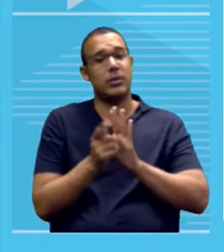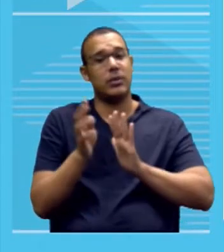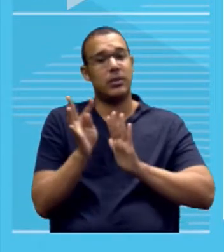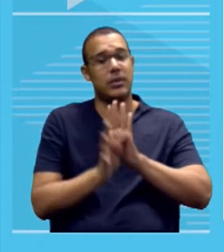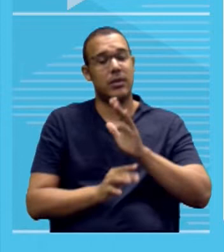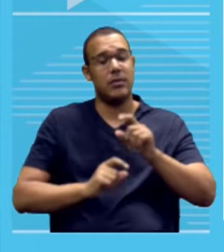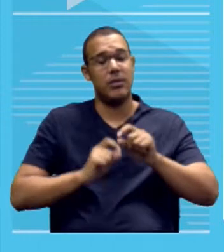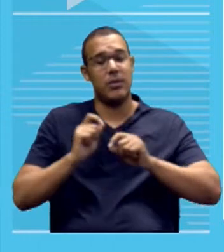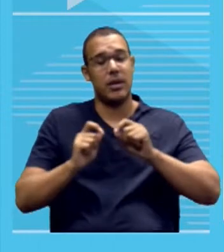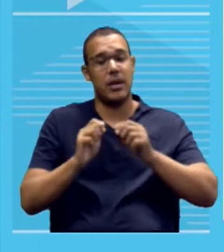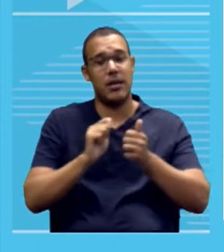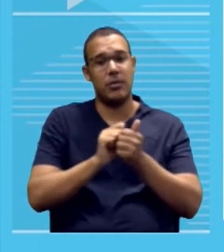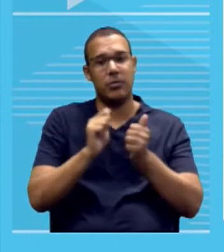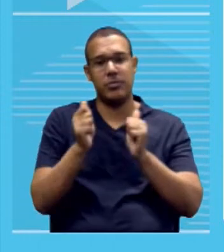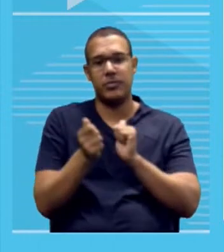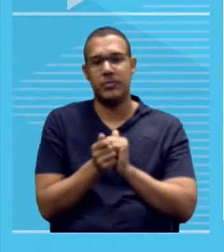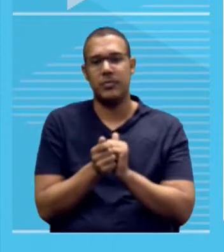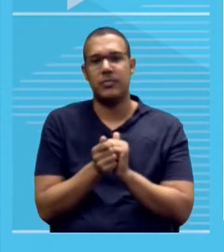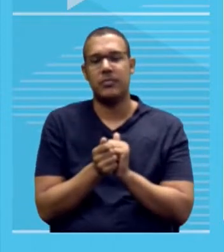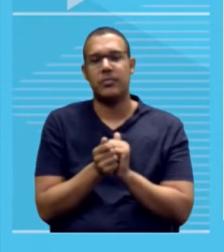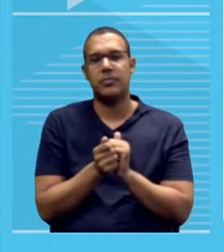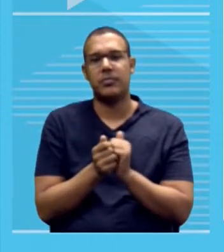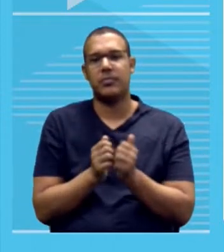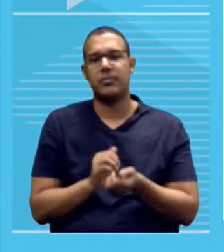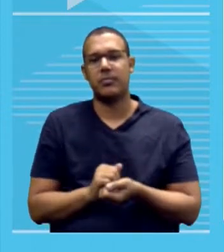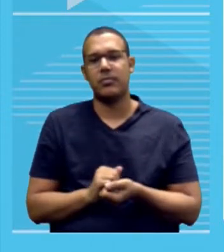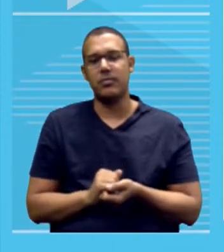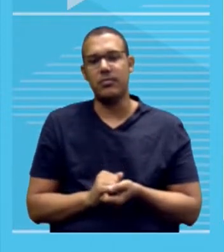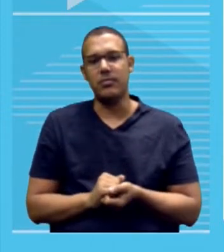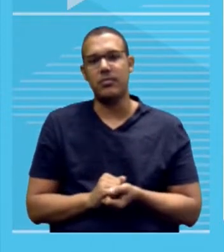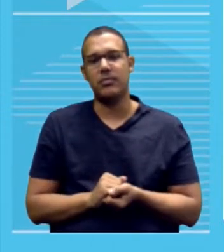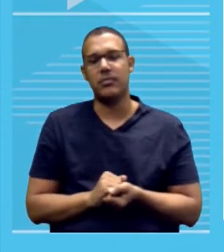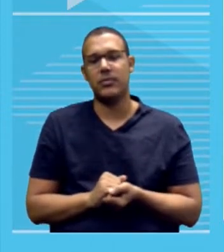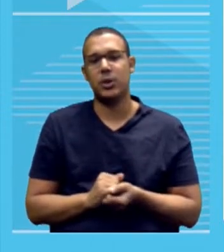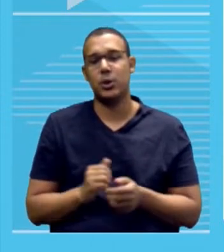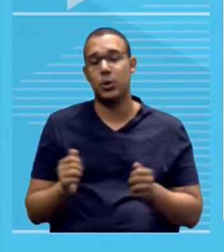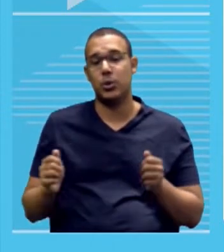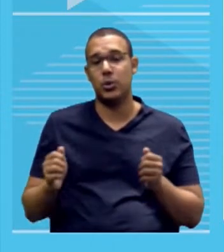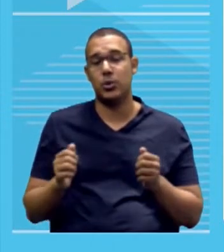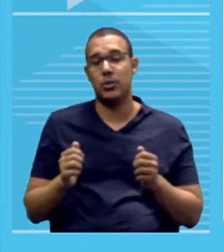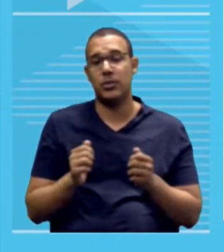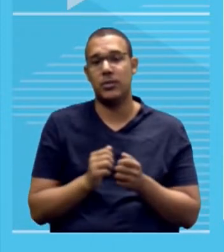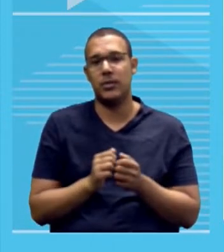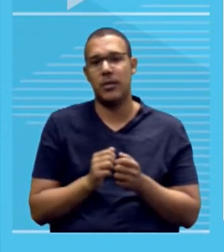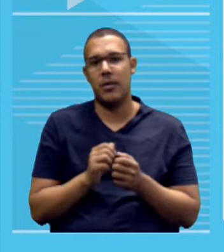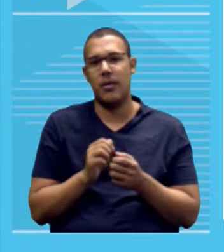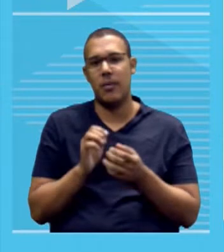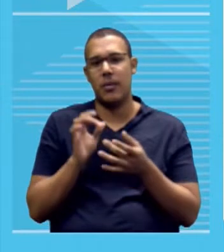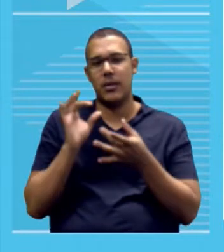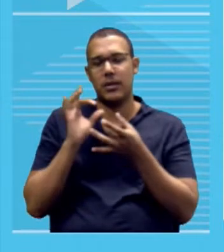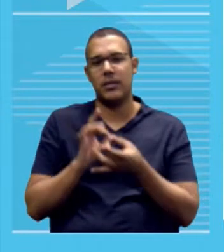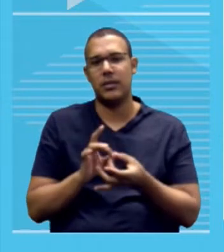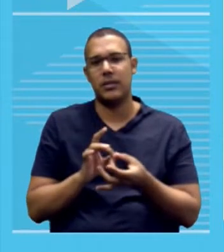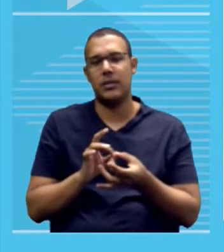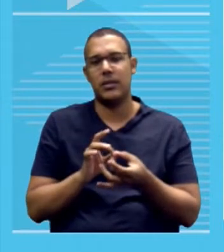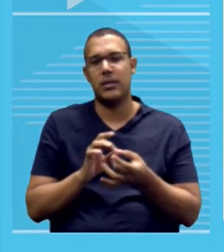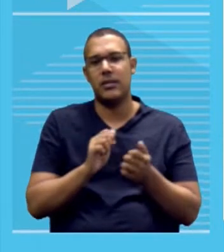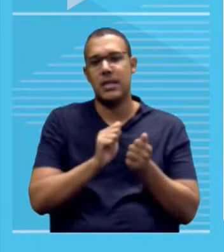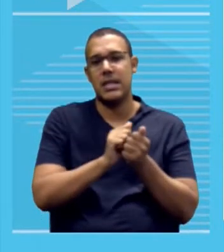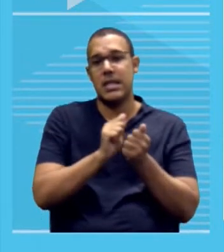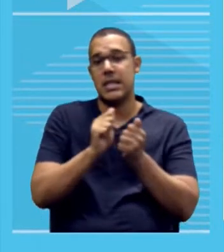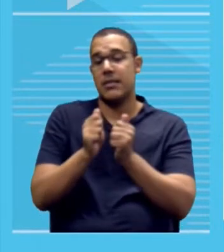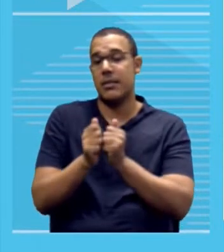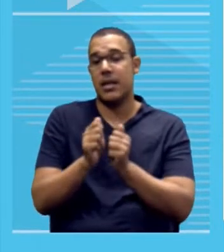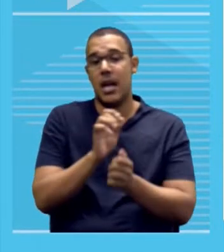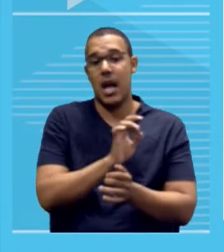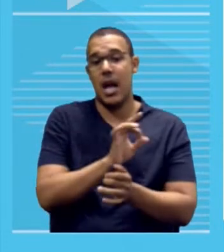se adequando aí se eles vão nessa dança junto com a situação junto com o contexto eles vão simplesmente se até quando